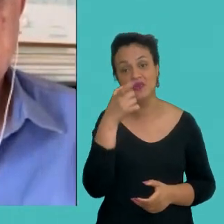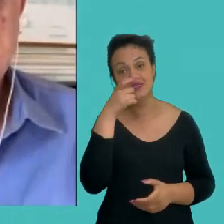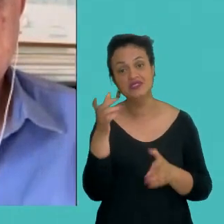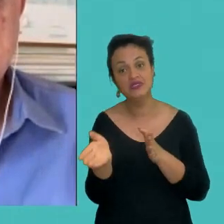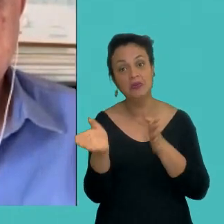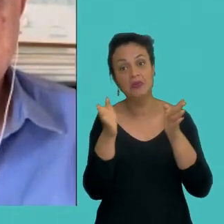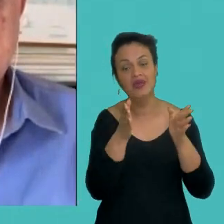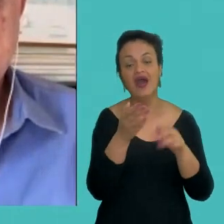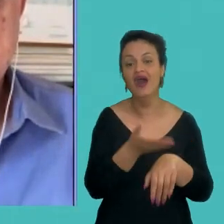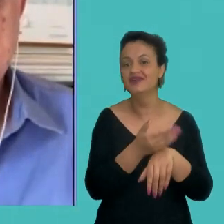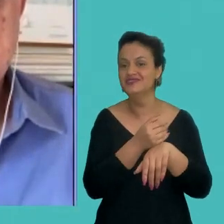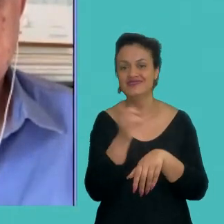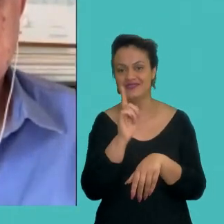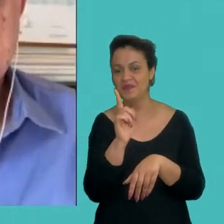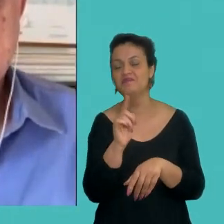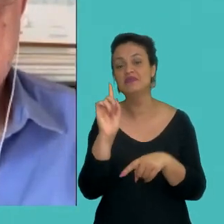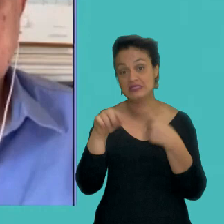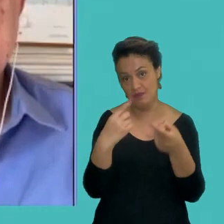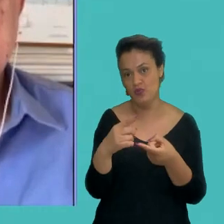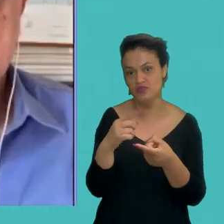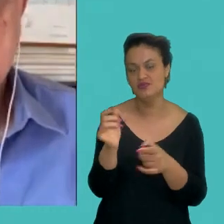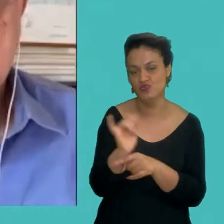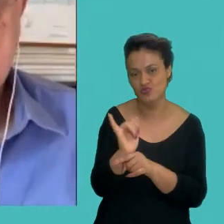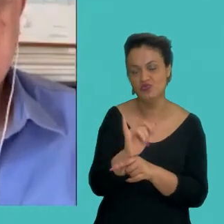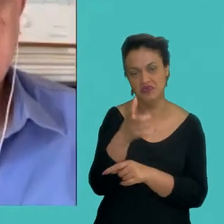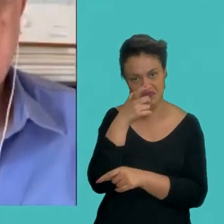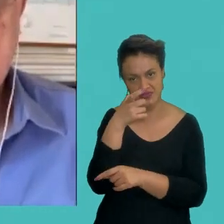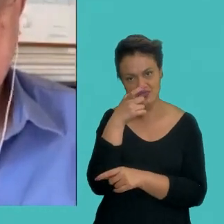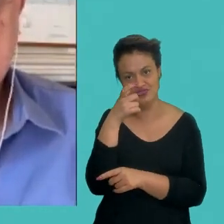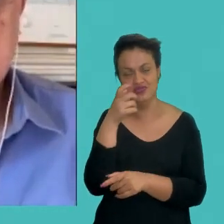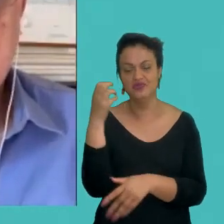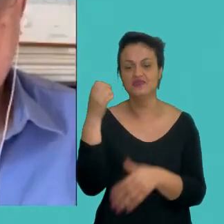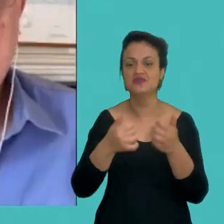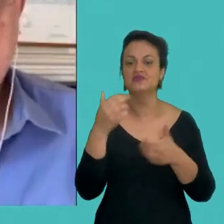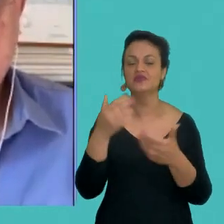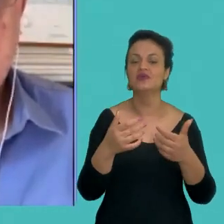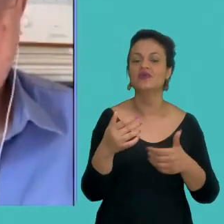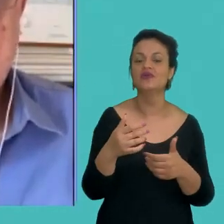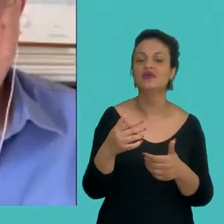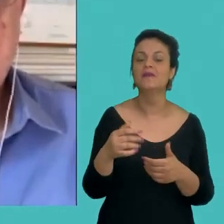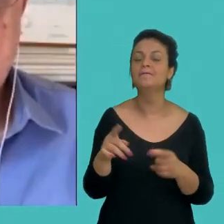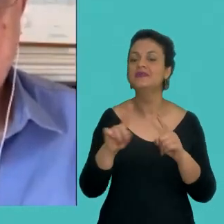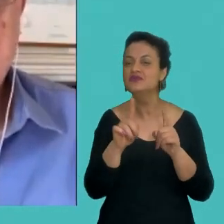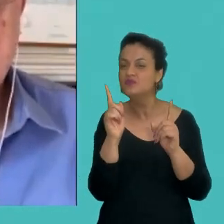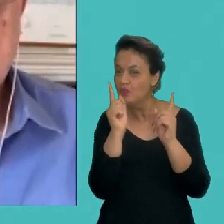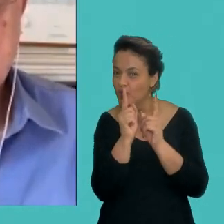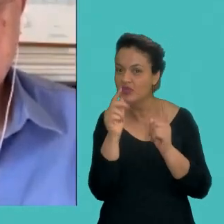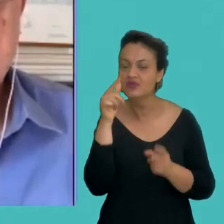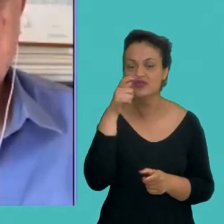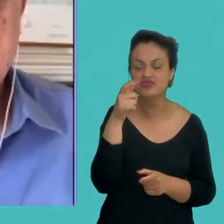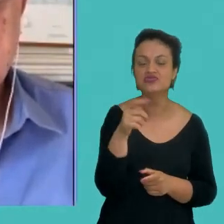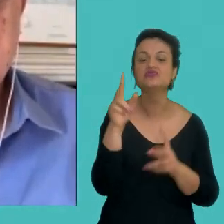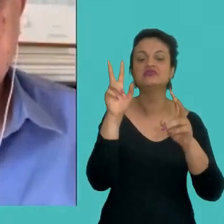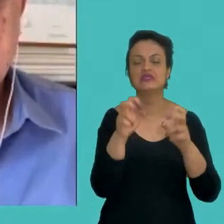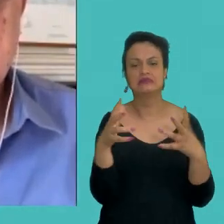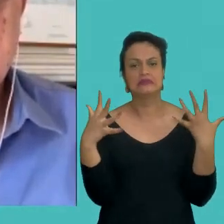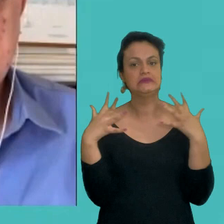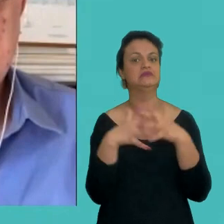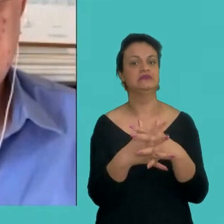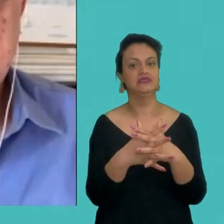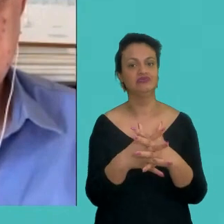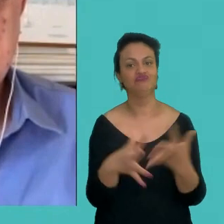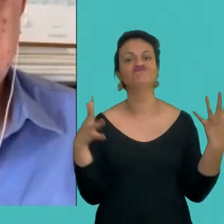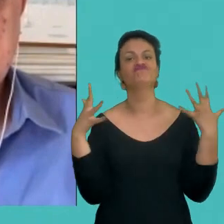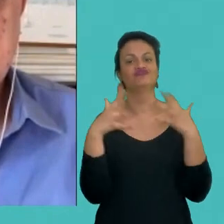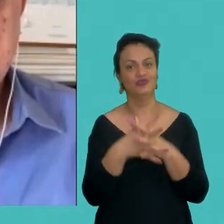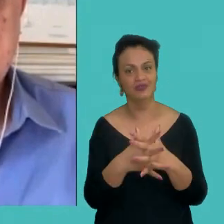infelizmente, William, não pude vê-lo desde o começo, vou vê-lo certamente após pelo YouTube, mas na parte que vi, realmente os temas